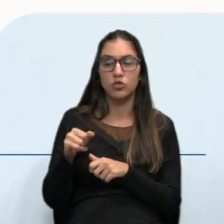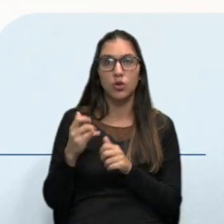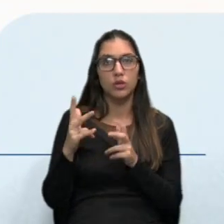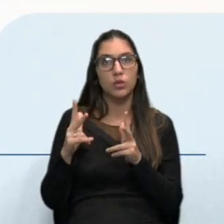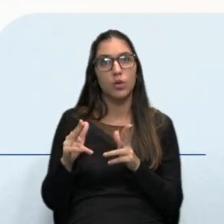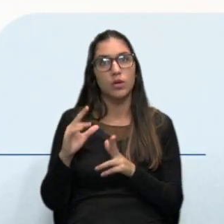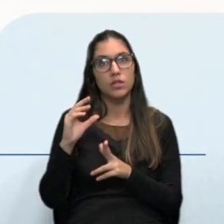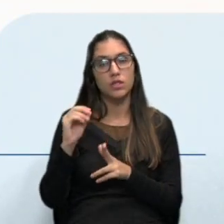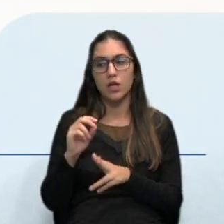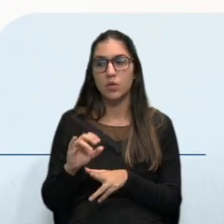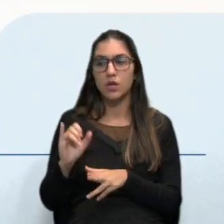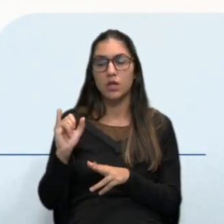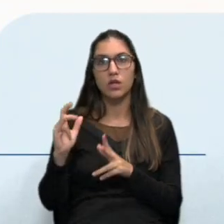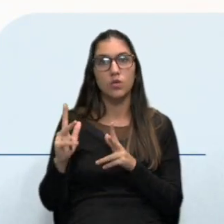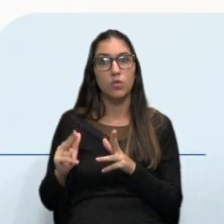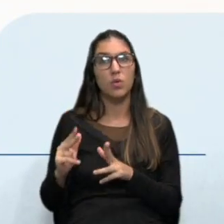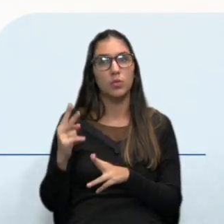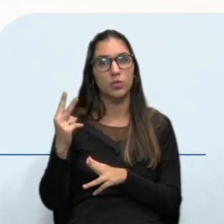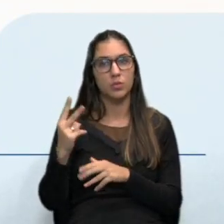0 e I igual a 2.